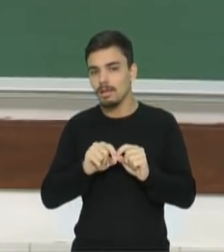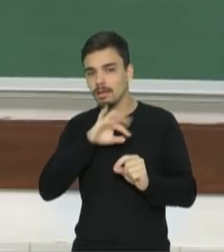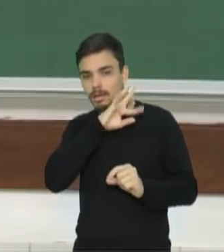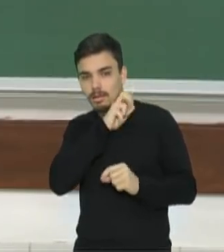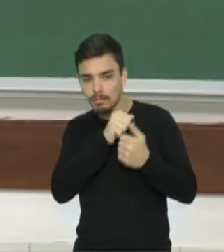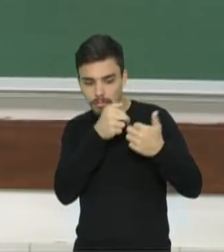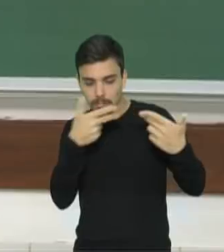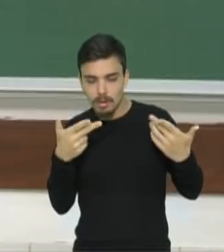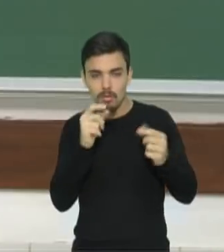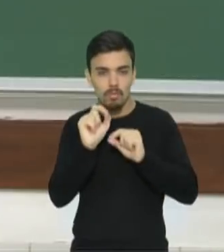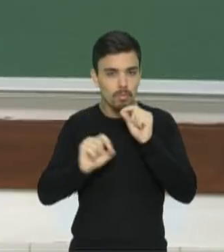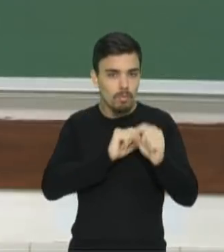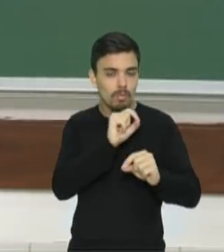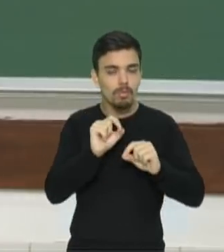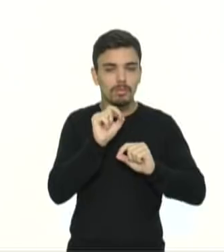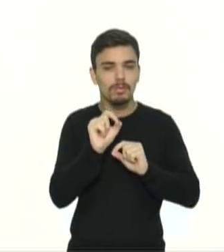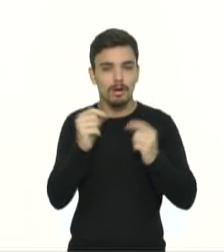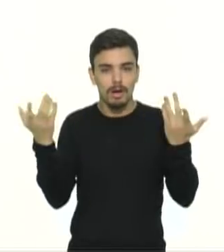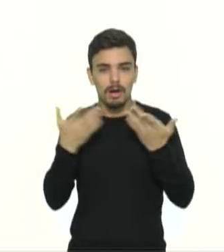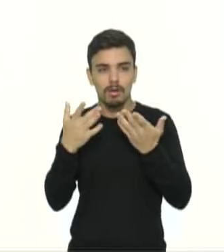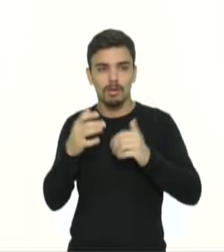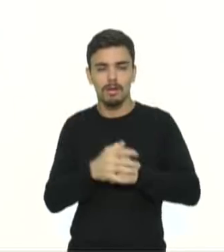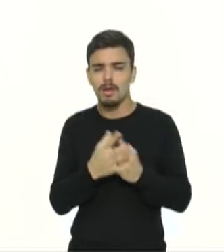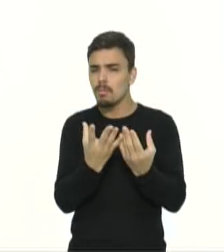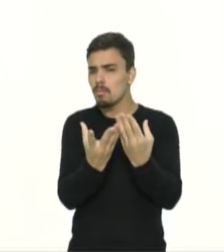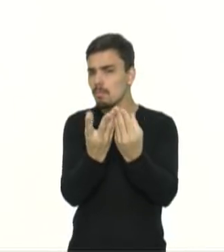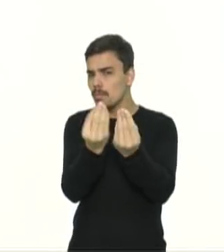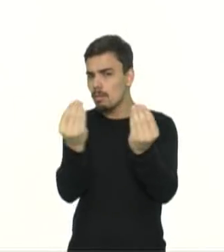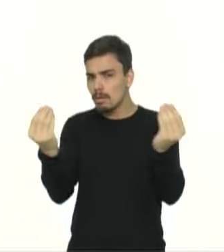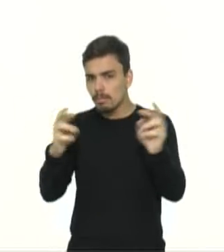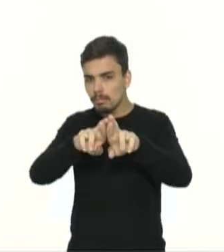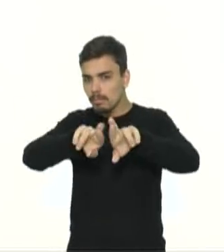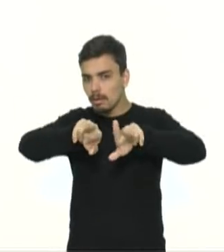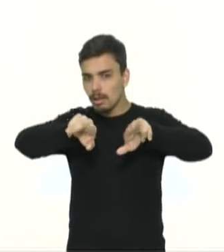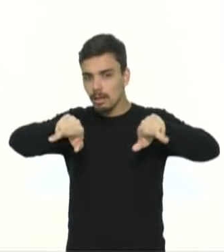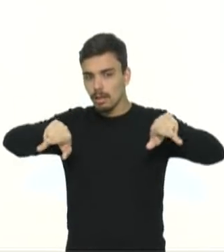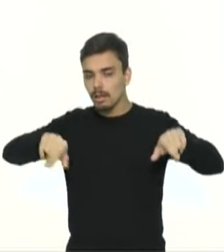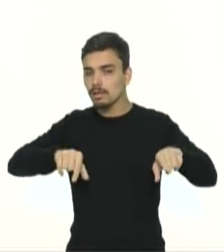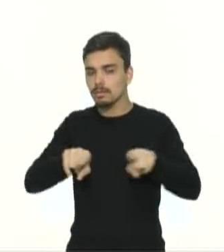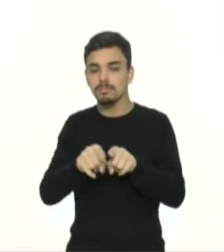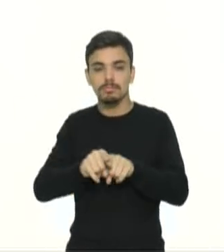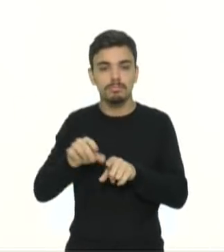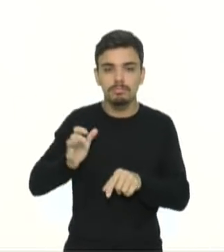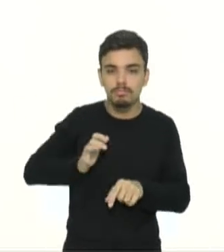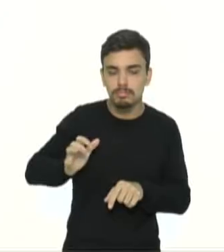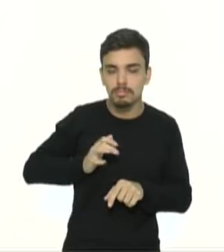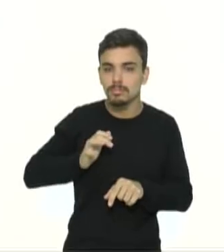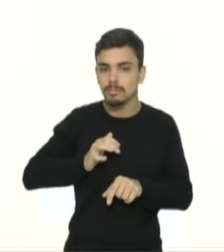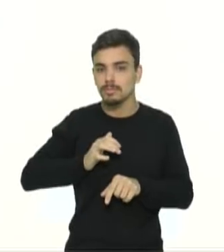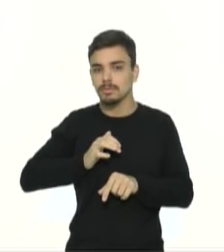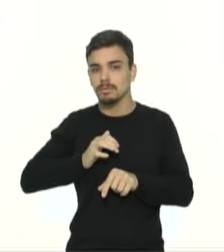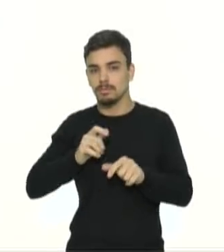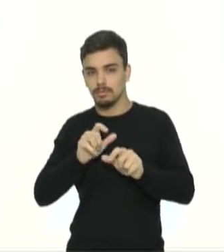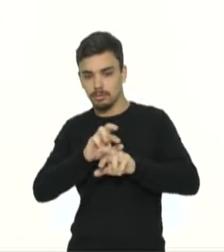só? O grupo mais numeroso, mais diverso, mais rico em espécies do